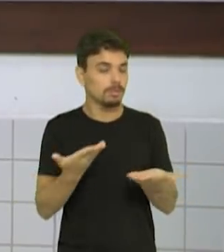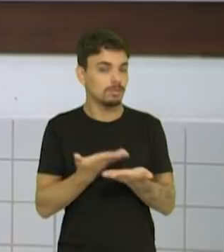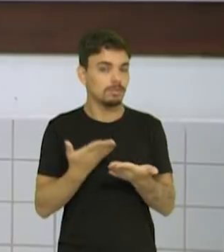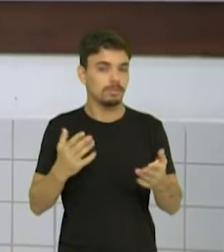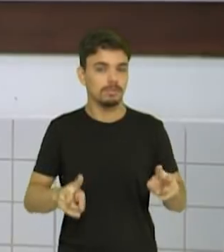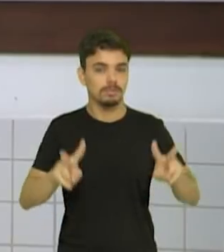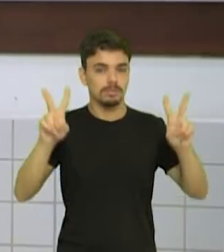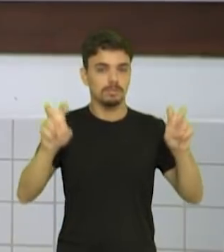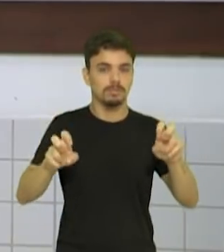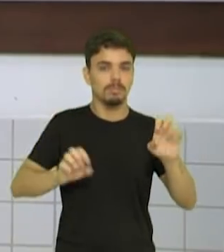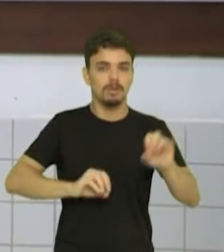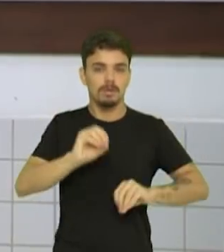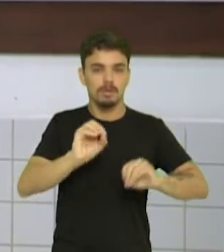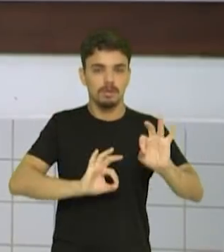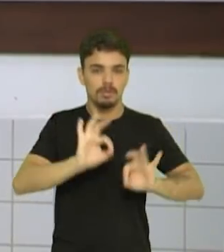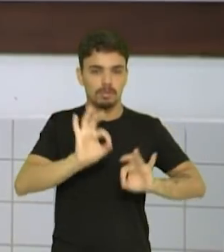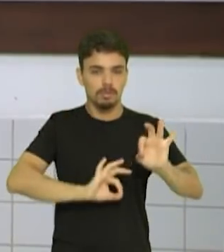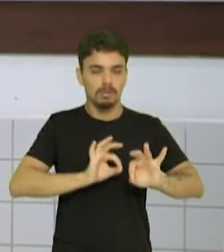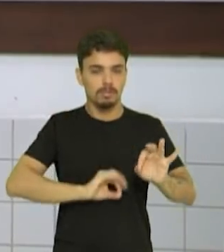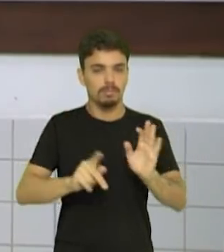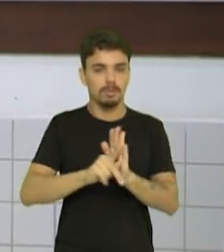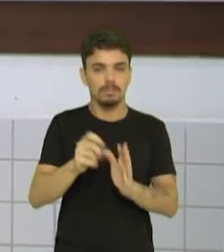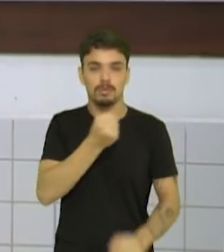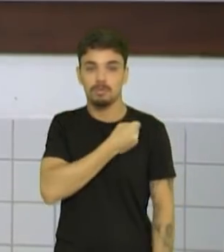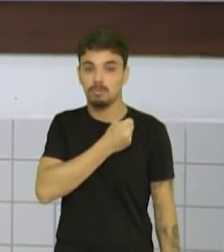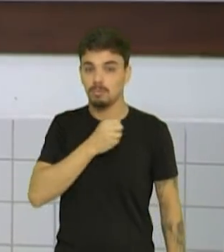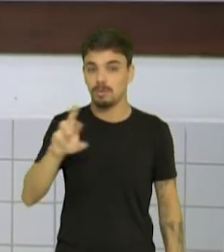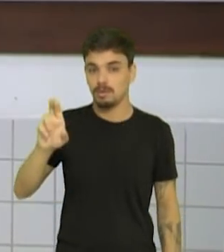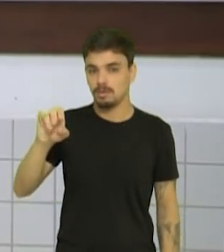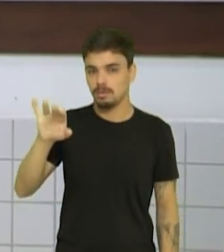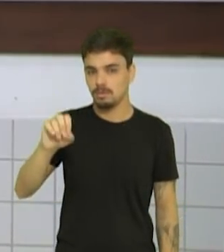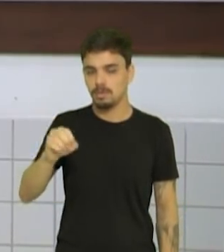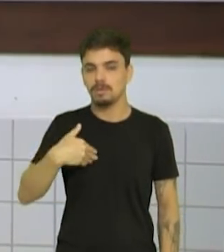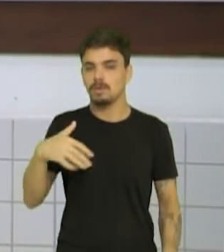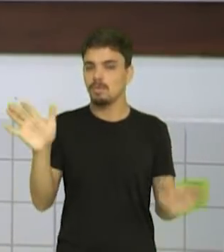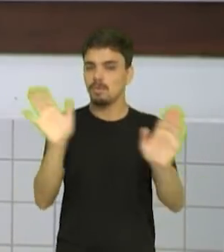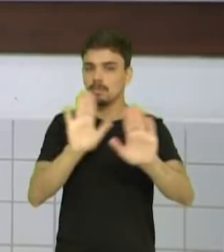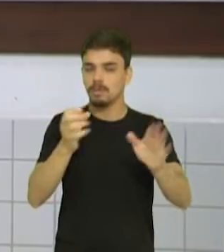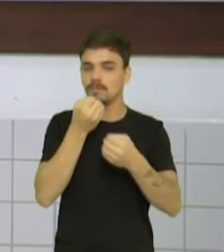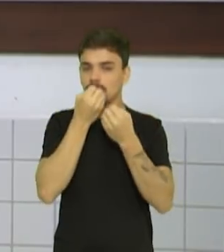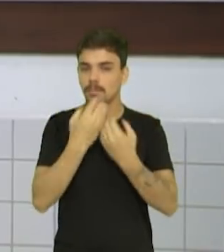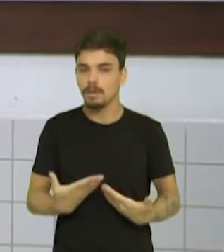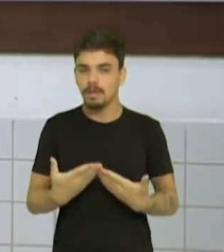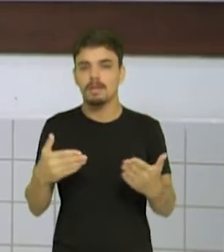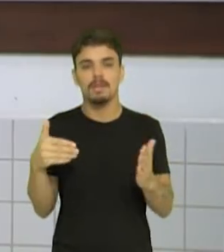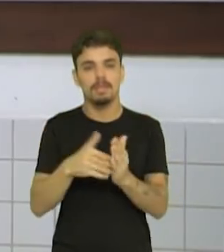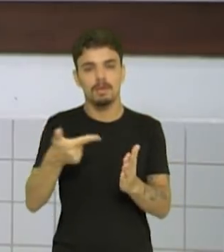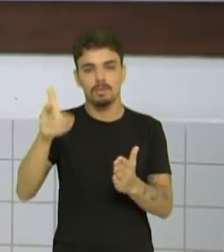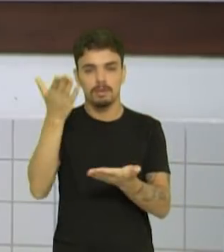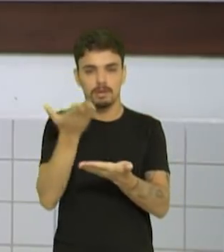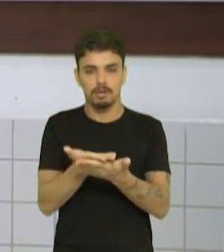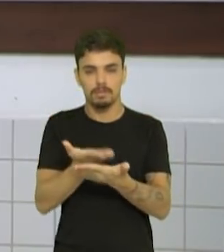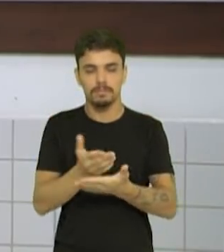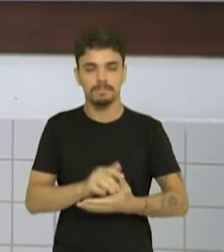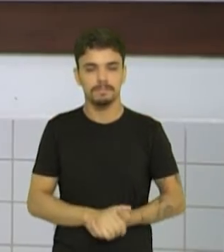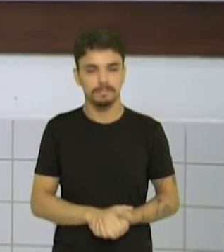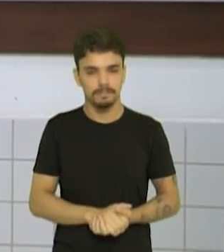estudamos aí um pouco das operações com números racionais. Eu me despeço com vocês, fiquem bem e até a próxima aula.